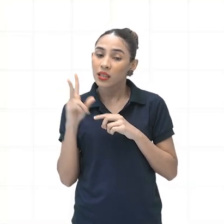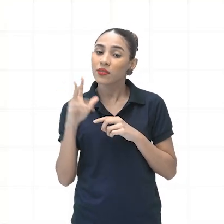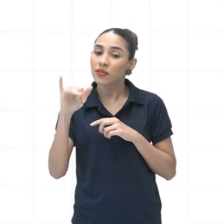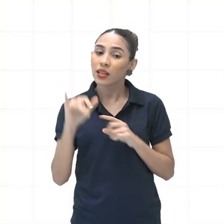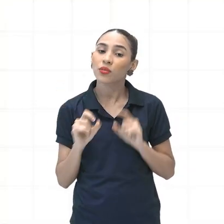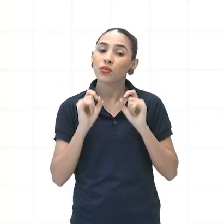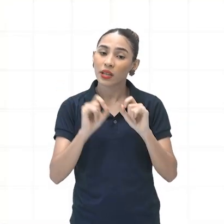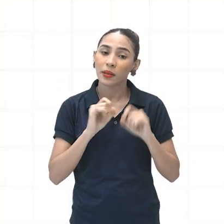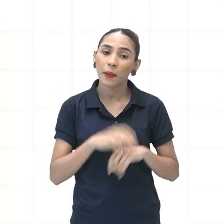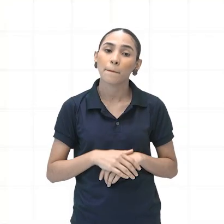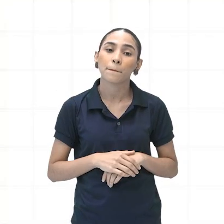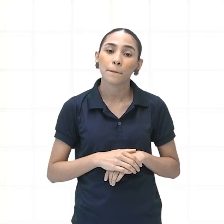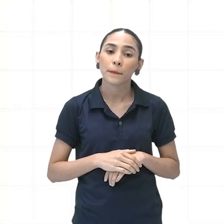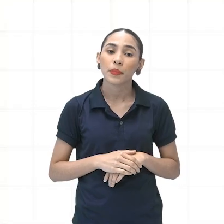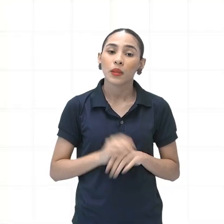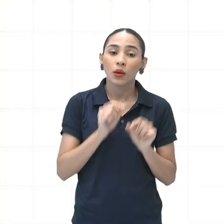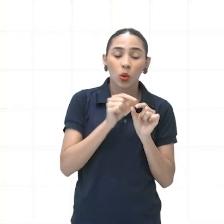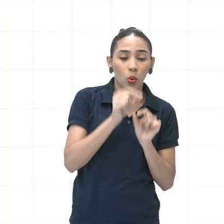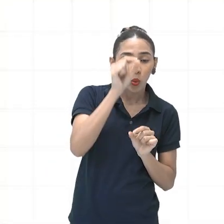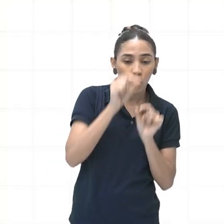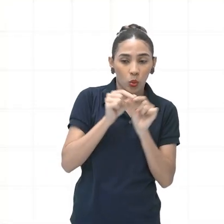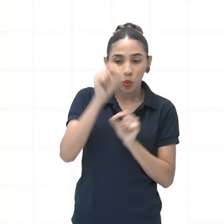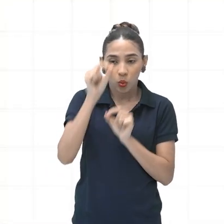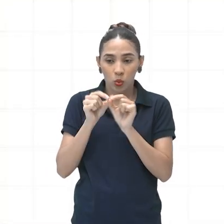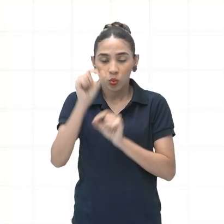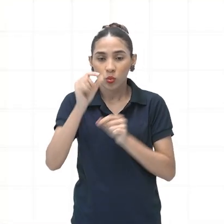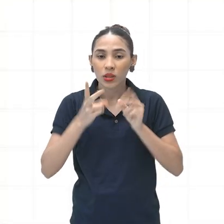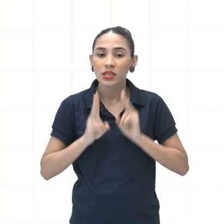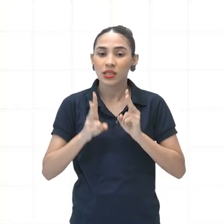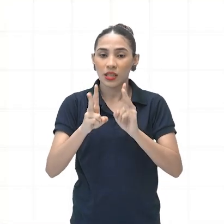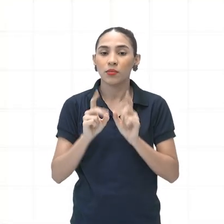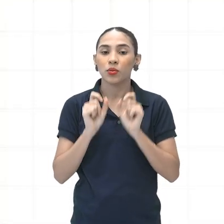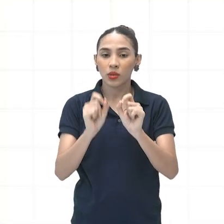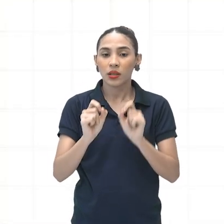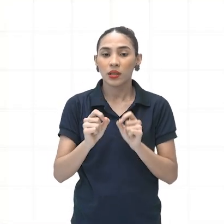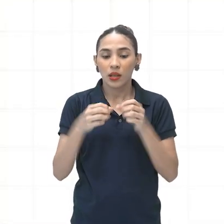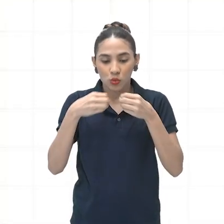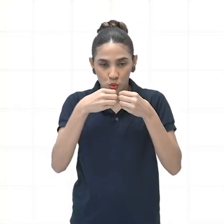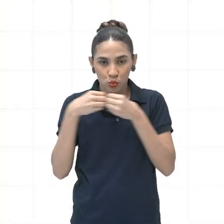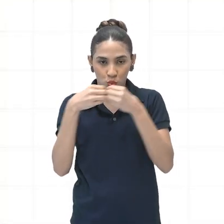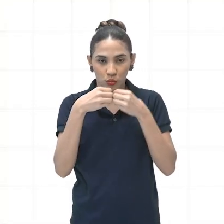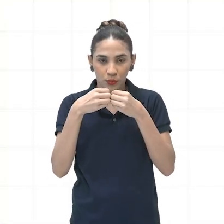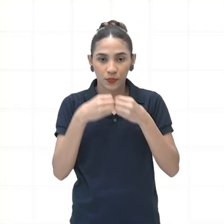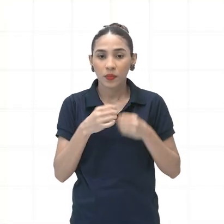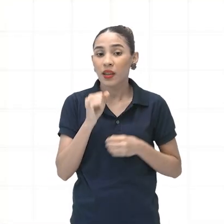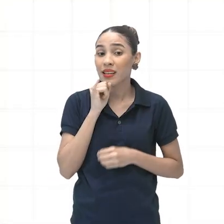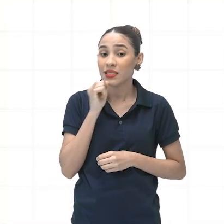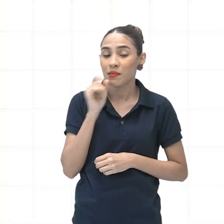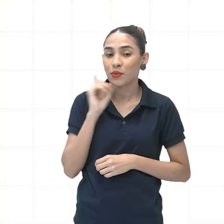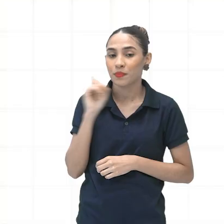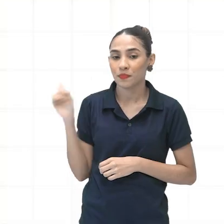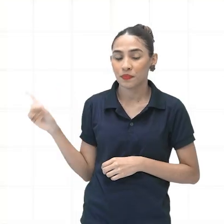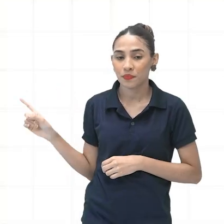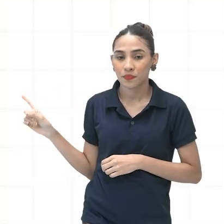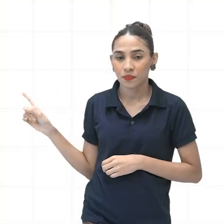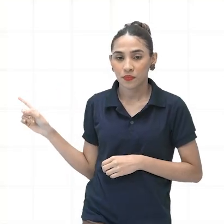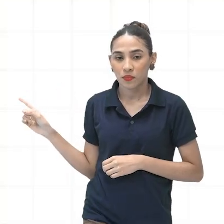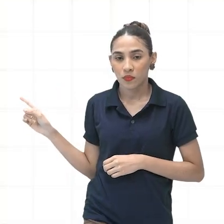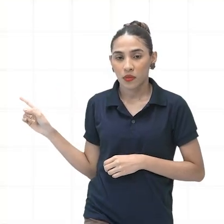ser colunas verticais e elas sempre vão estar coladinhas. Então, aqui, ó, eu tenho um